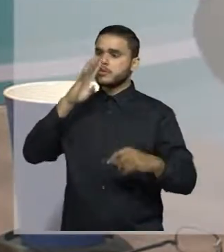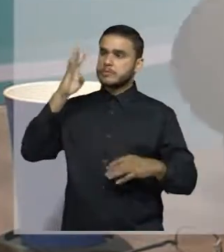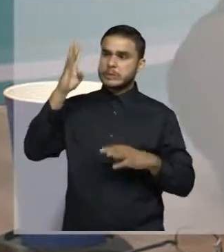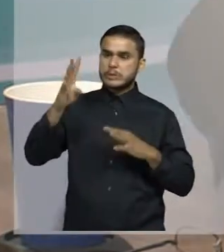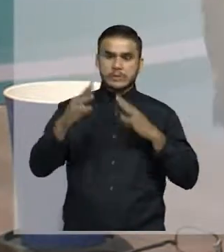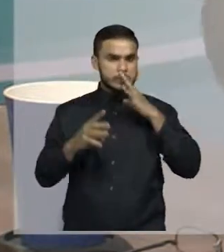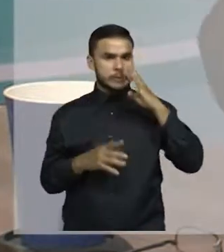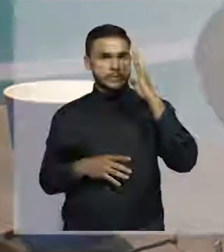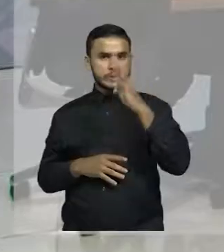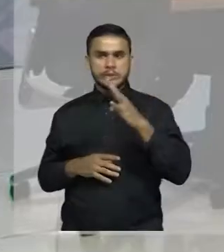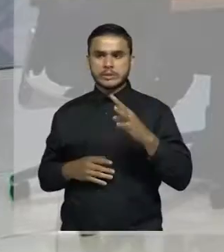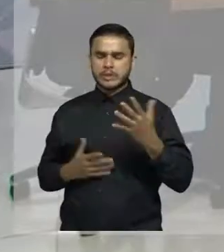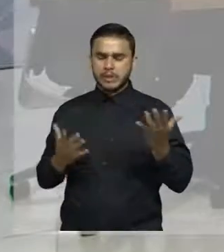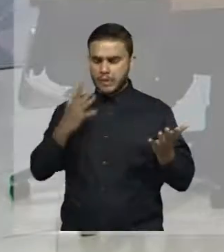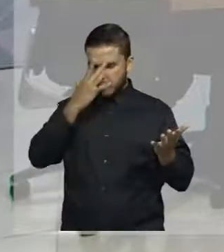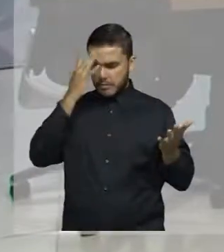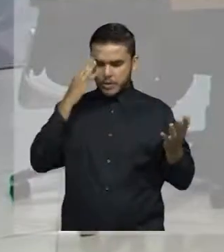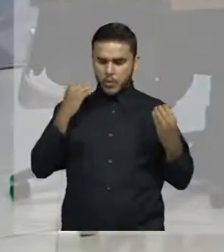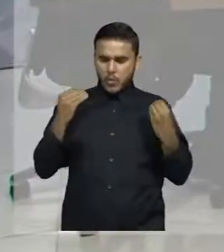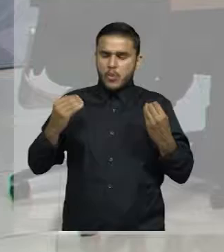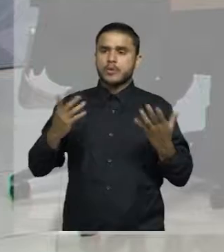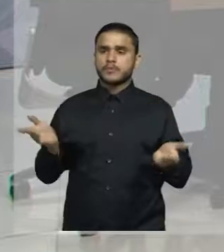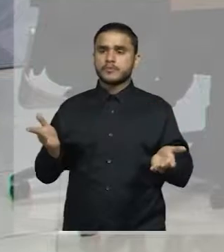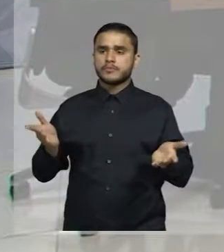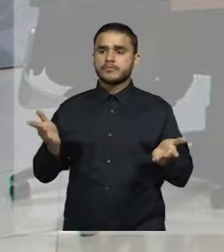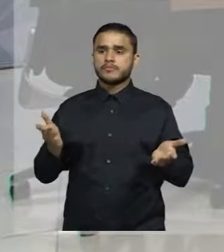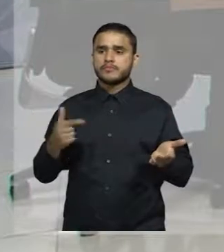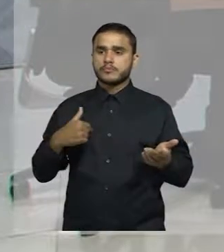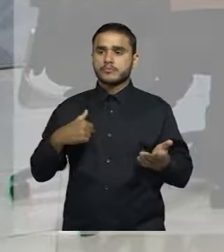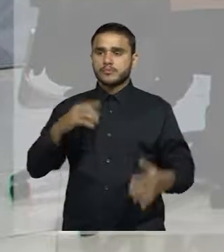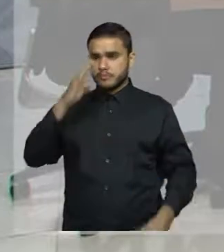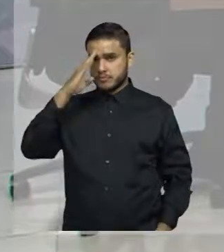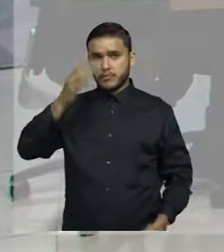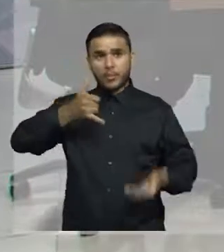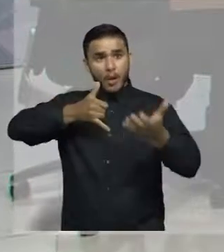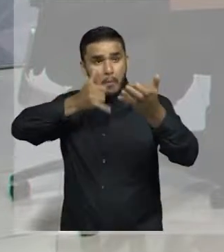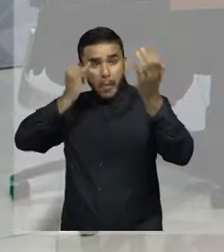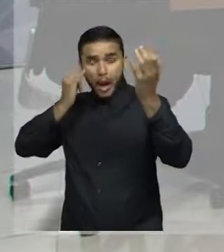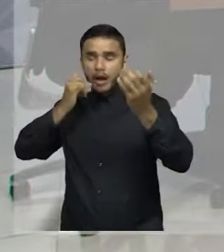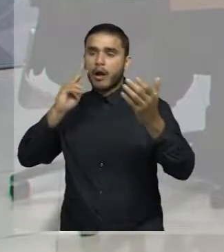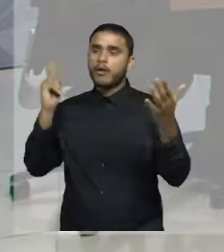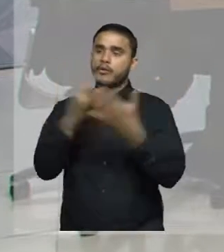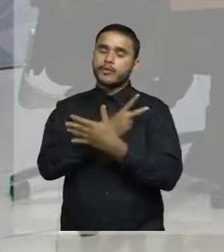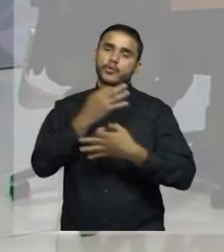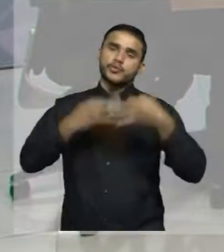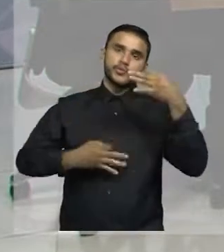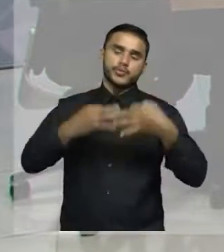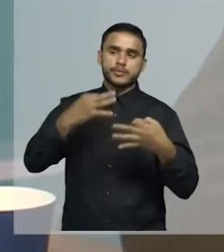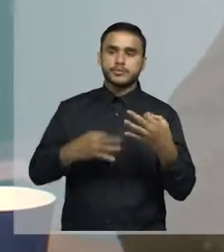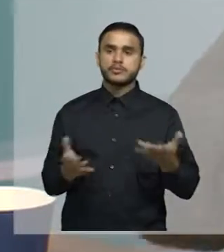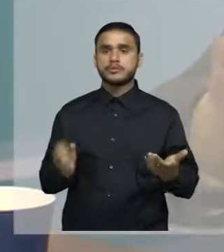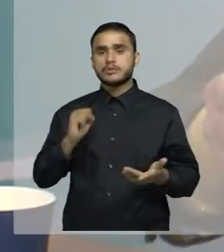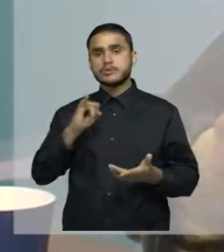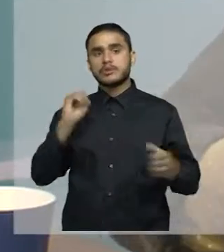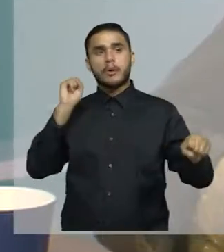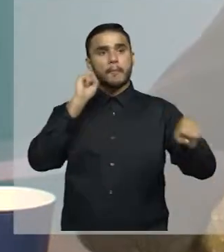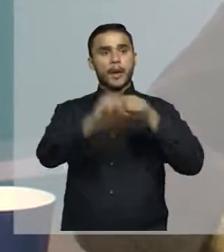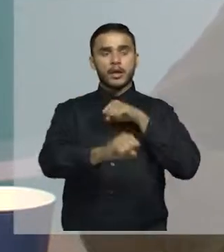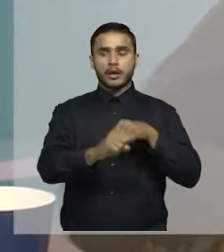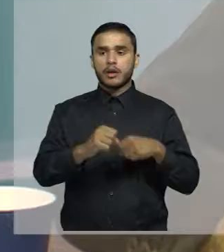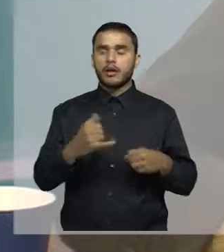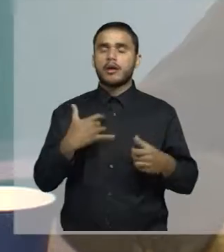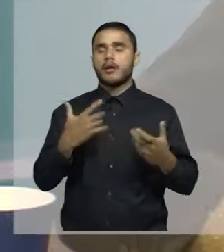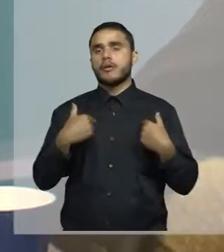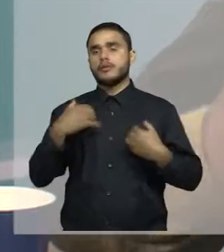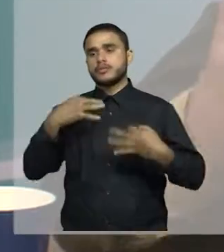estão invadindo a intimidade das pessoas. Quer dizer, o sujeito todo limitado. Se desse um tiro daquele, ia responder na justiça. Se matasse alguém...